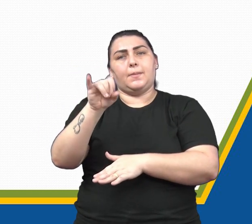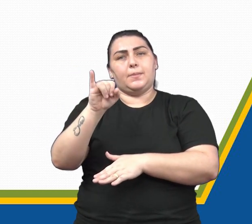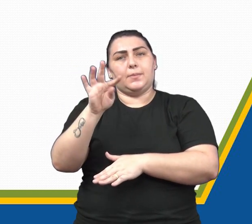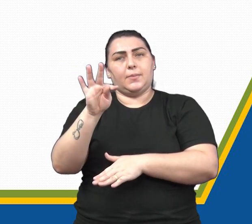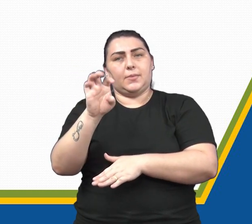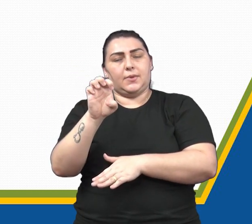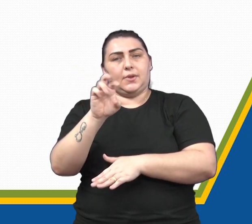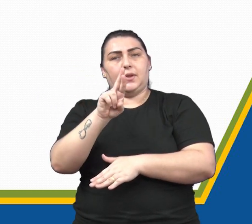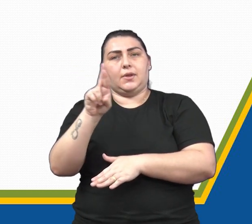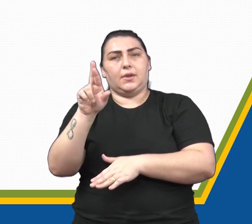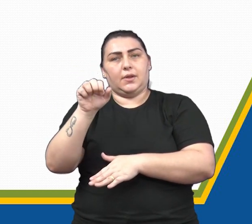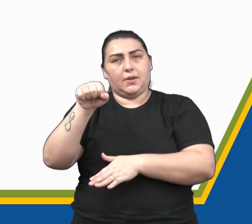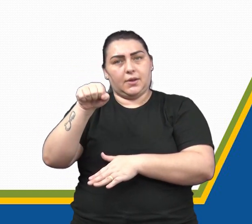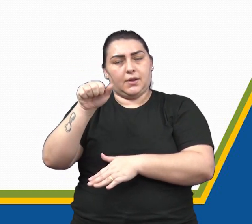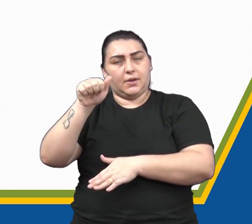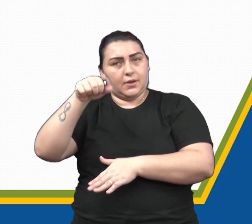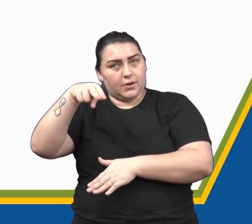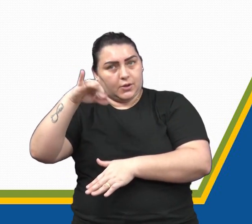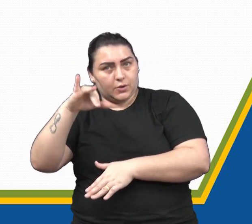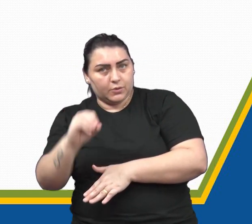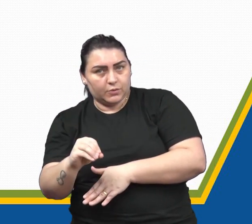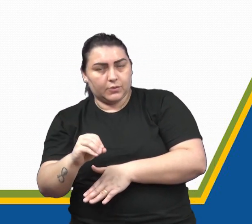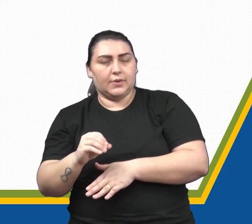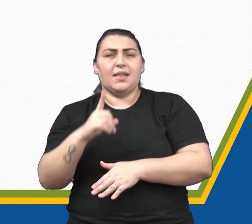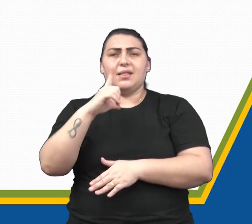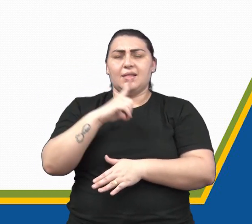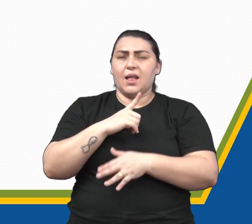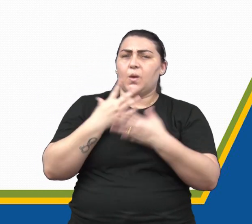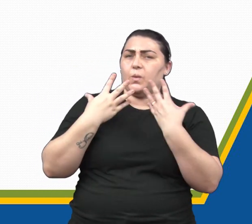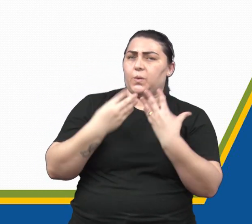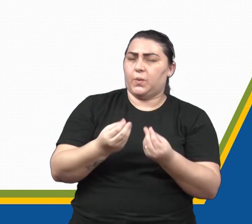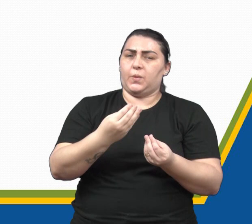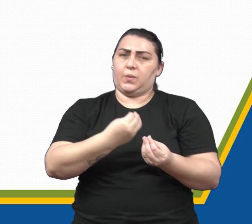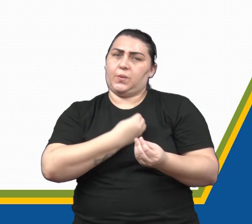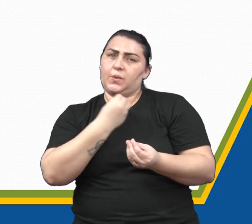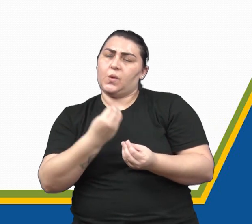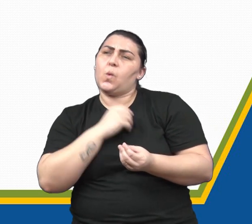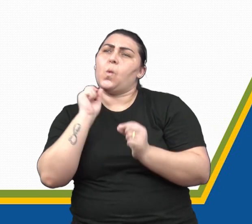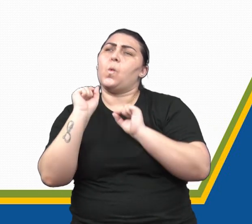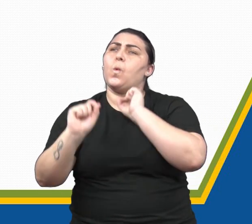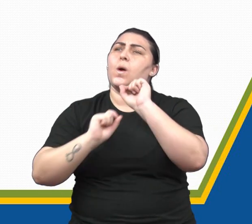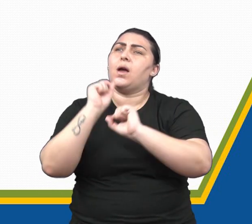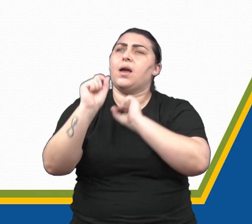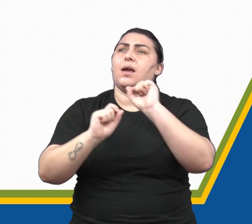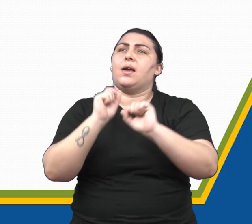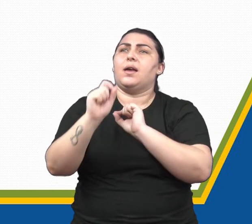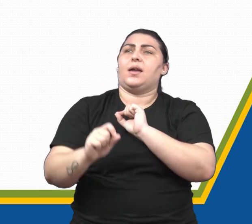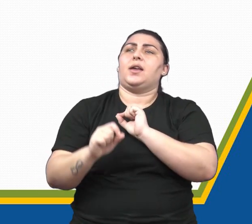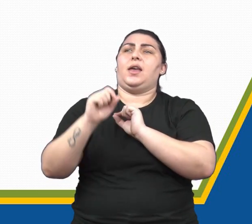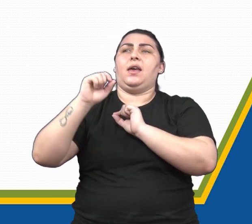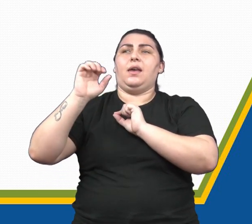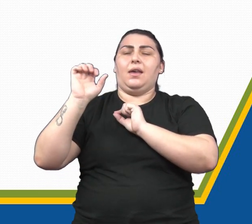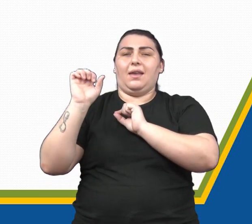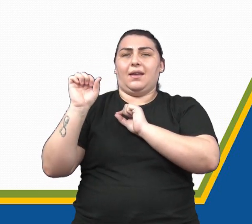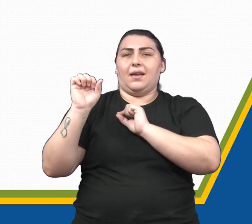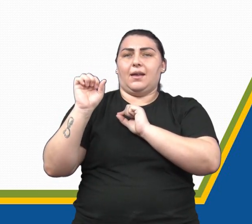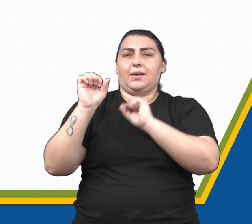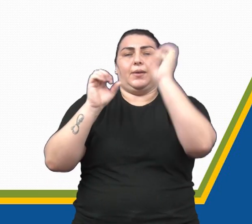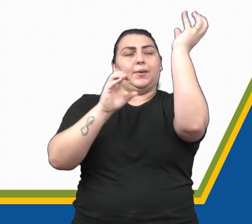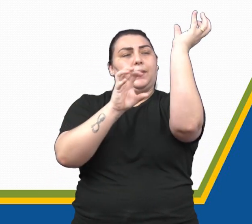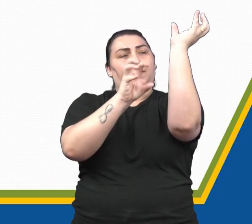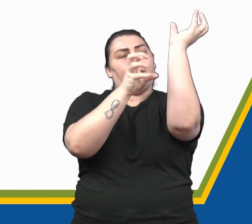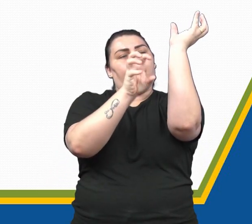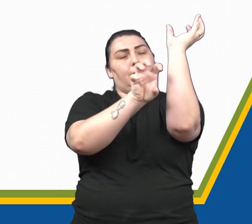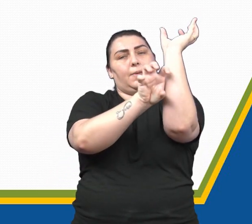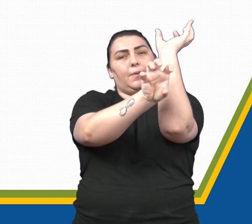estratos, arbóreo, arbustivo, herbáceo, tá? Tem muita presença de xerófilas. O que são xerófilas? Cactos. Os cactos